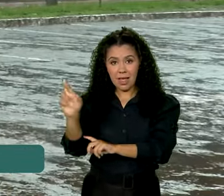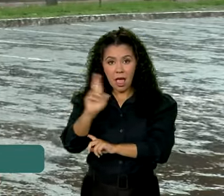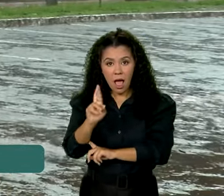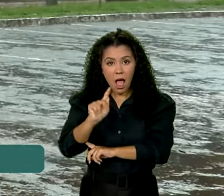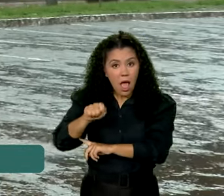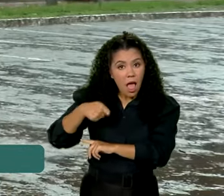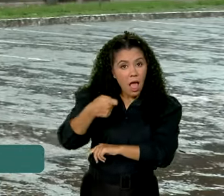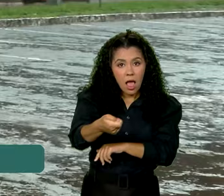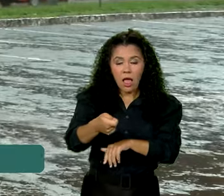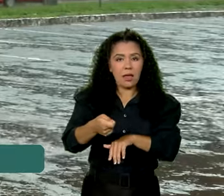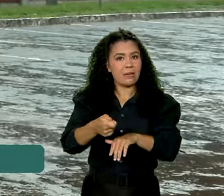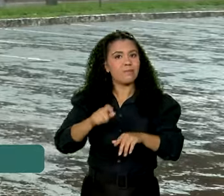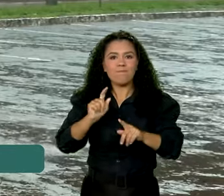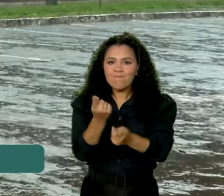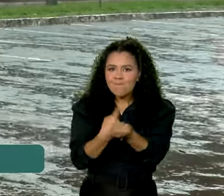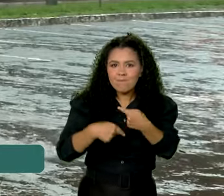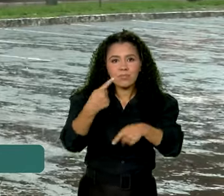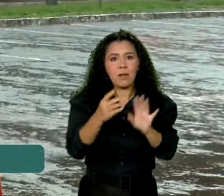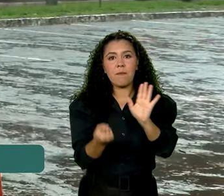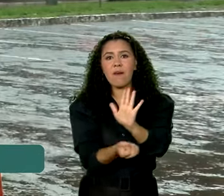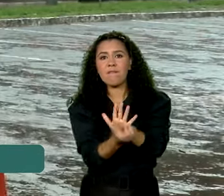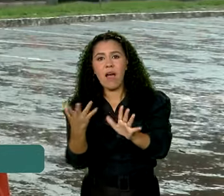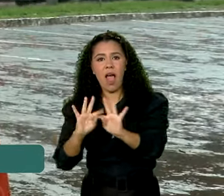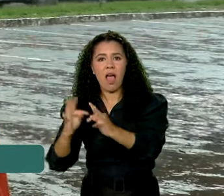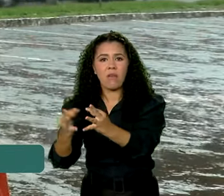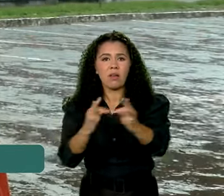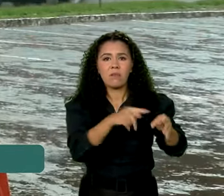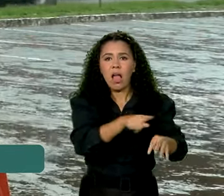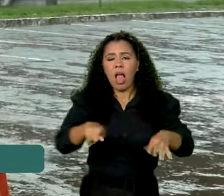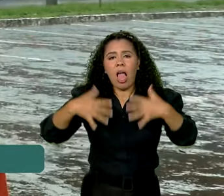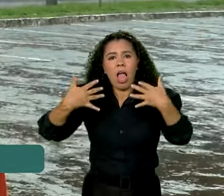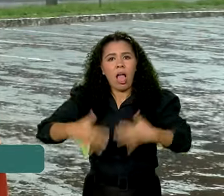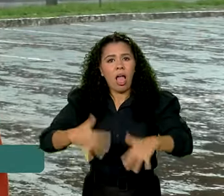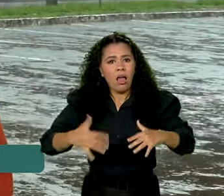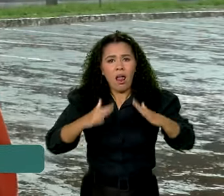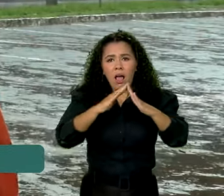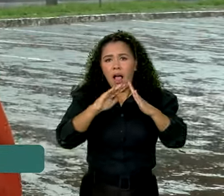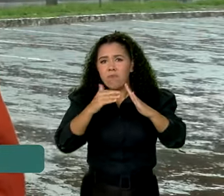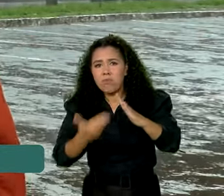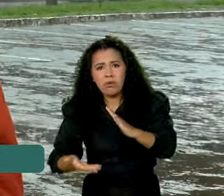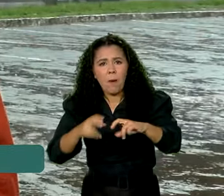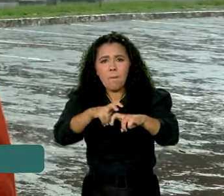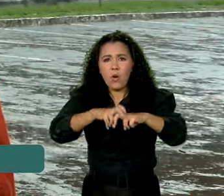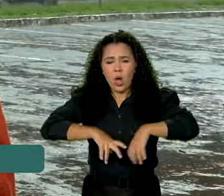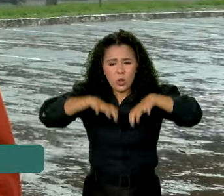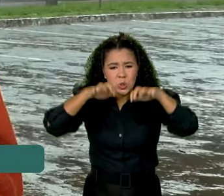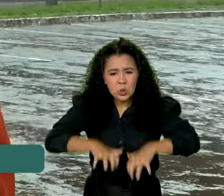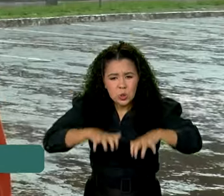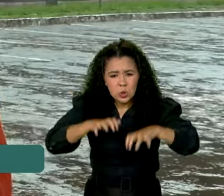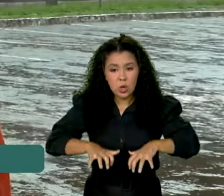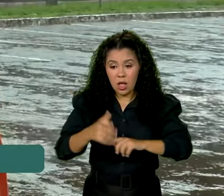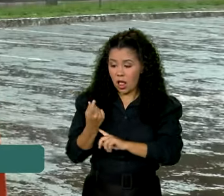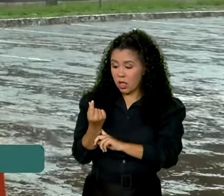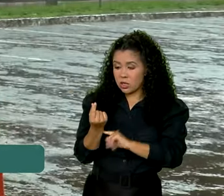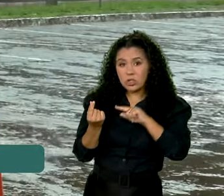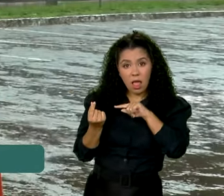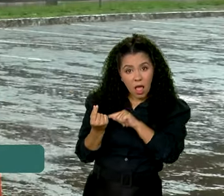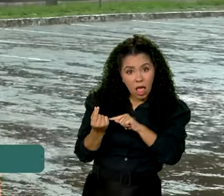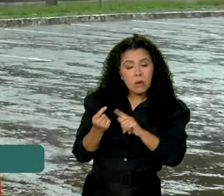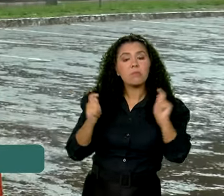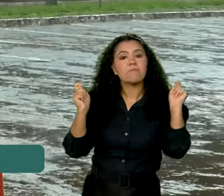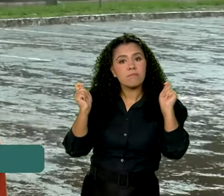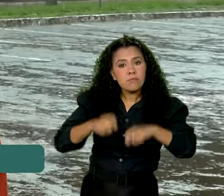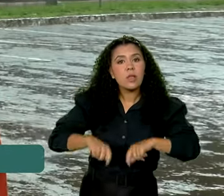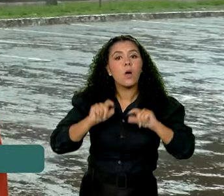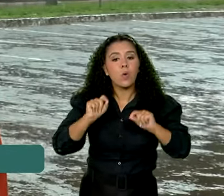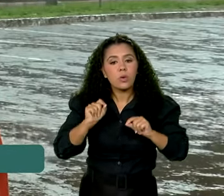inicial para milhares de famílias que perderam tudo com essas enchentes. Com esse dinheiro, elas vão poder dar